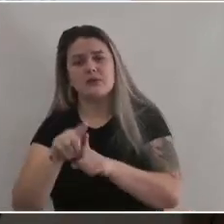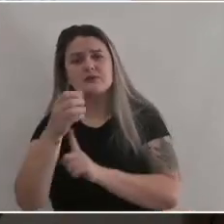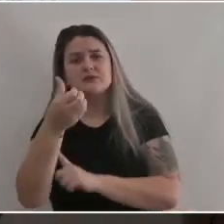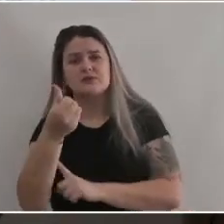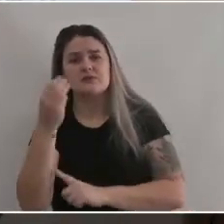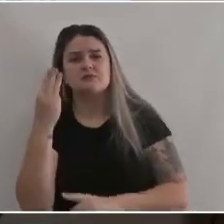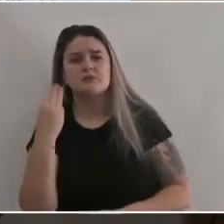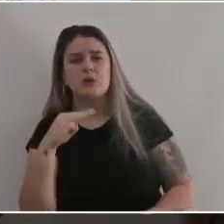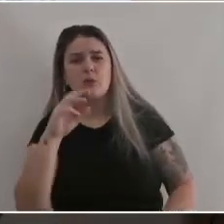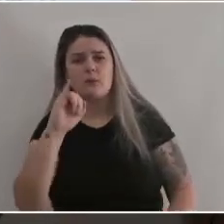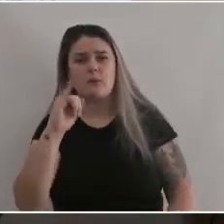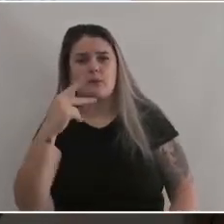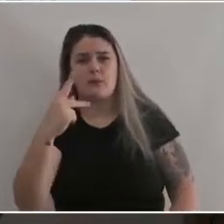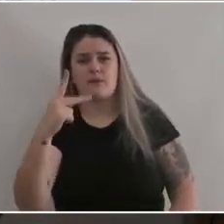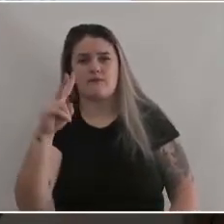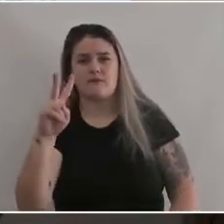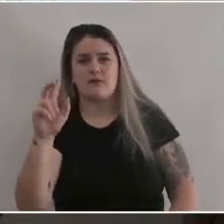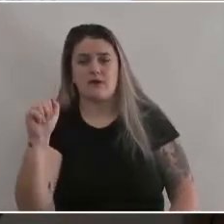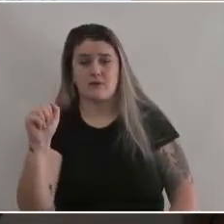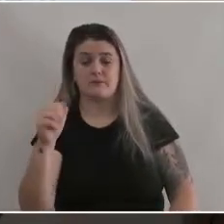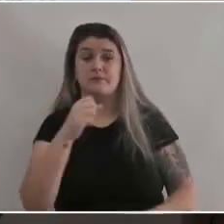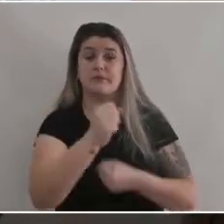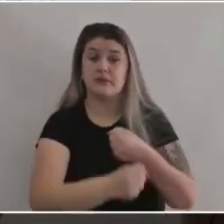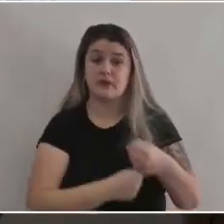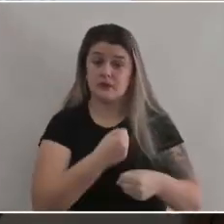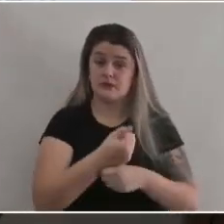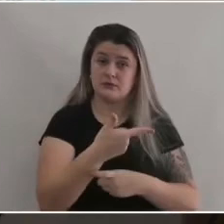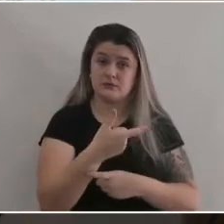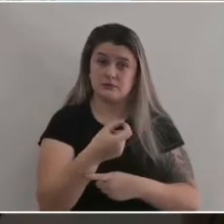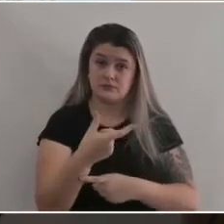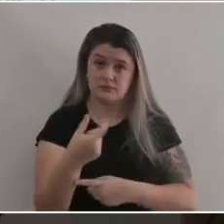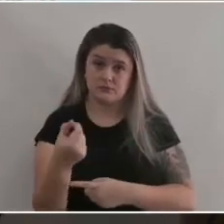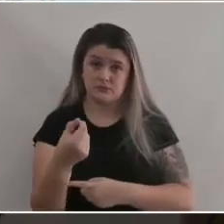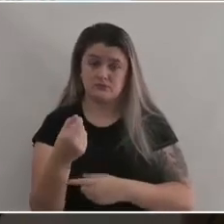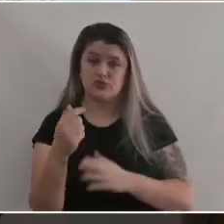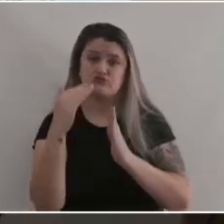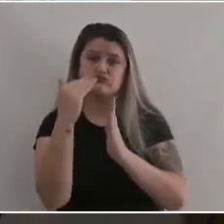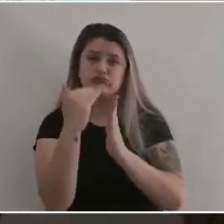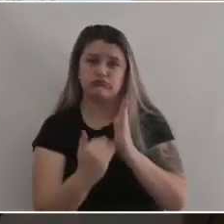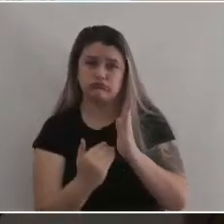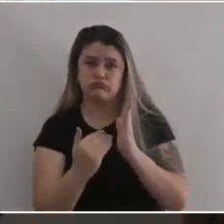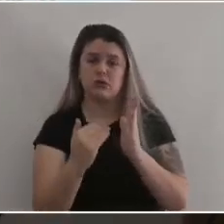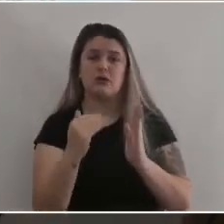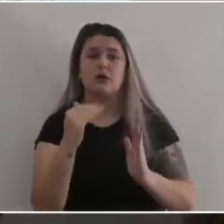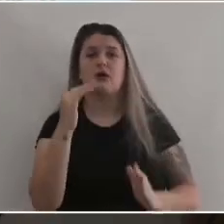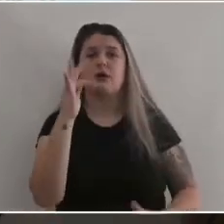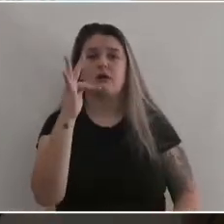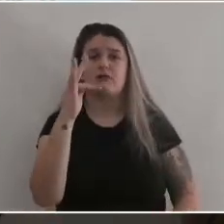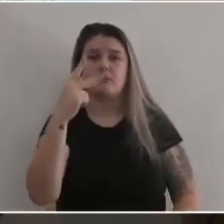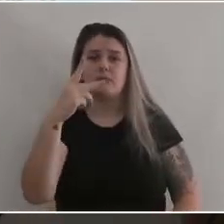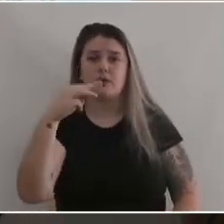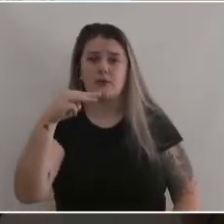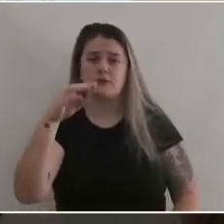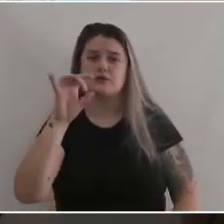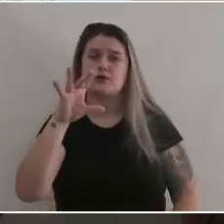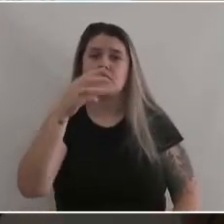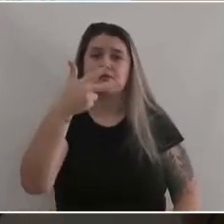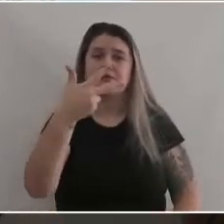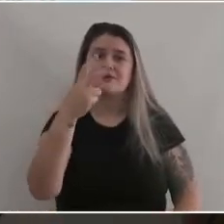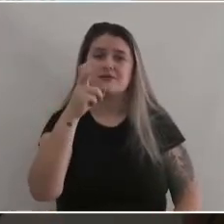6.038.000 de IPVA. No exercício de 2020, tivemos uma queda no FPM. Então, foi